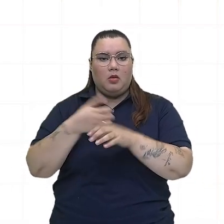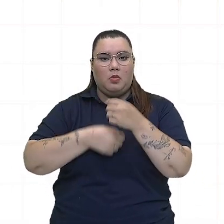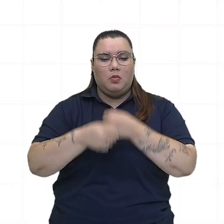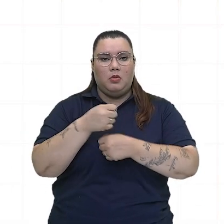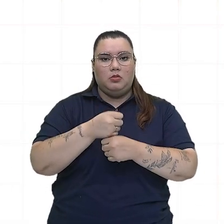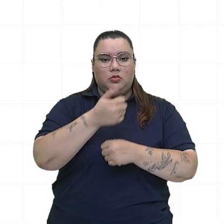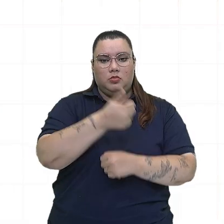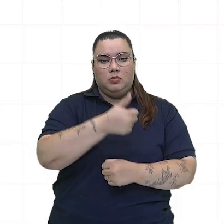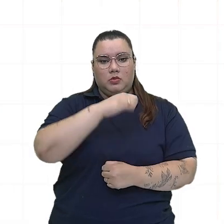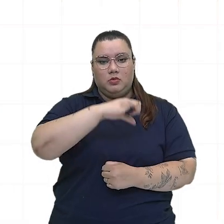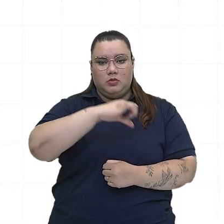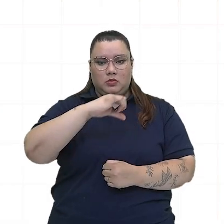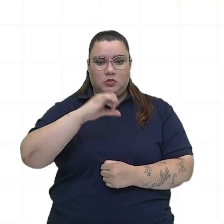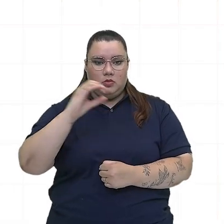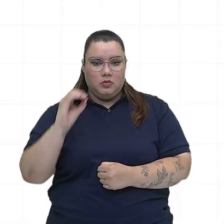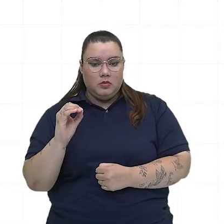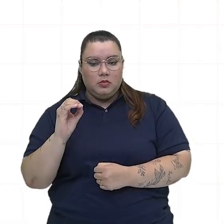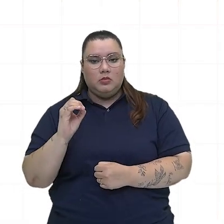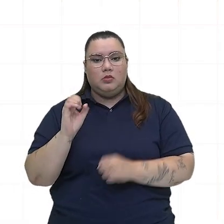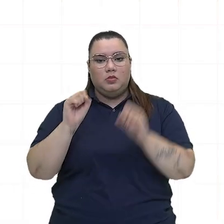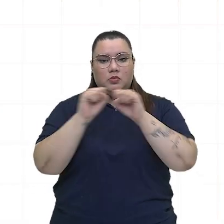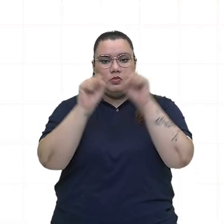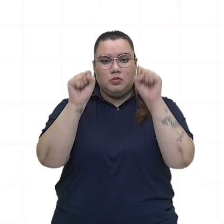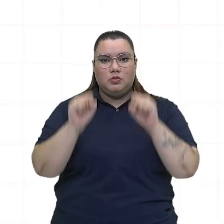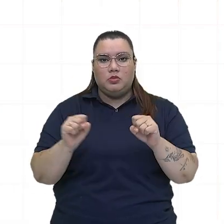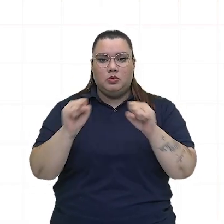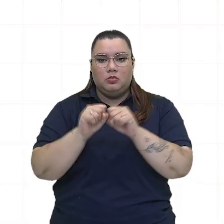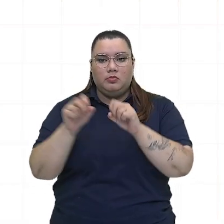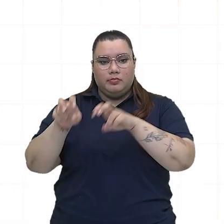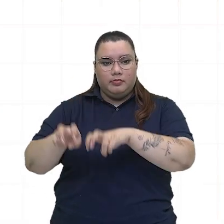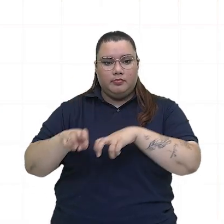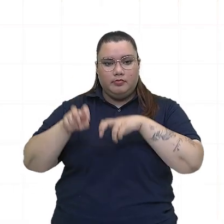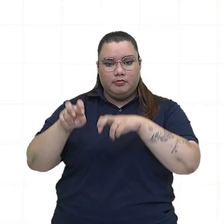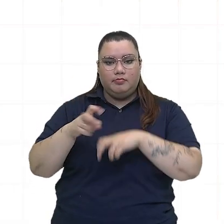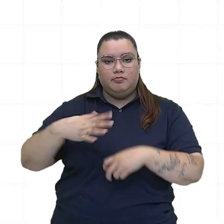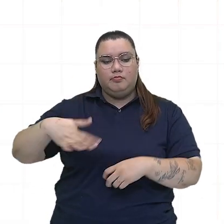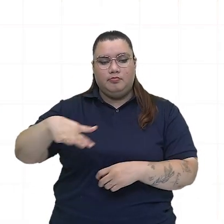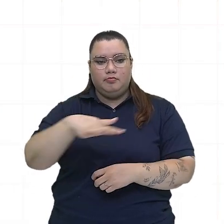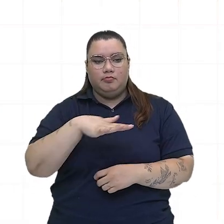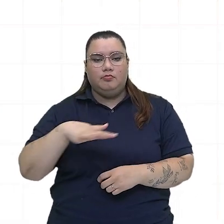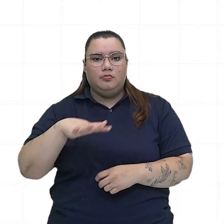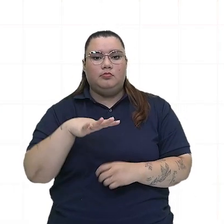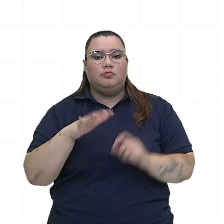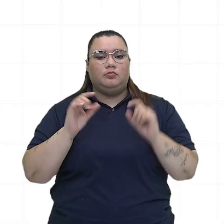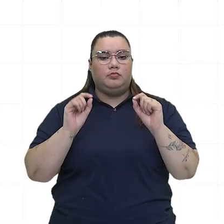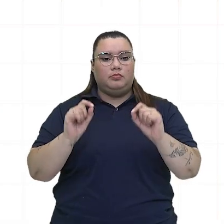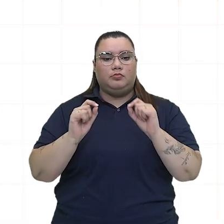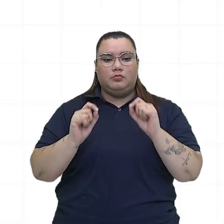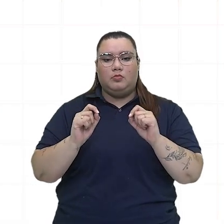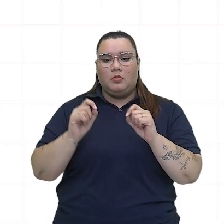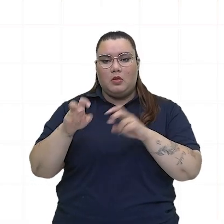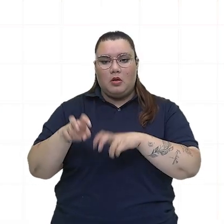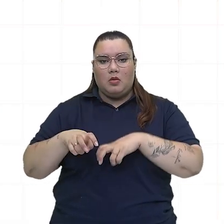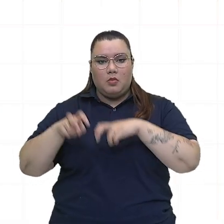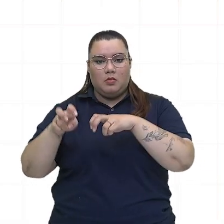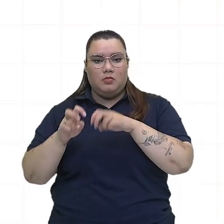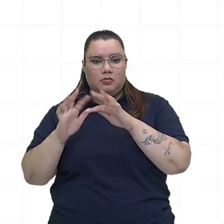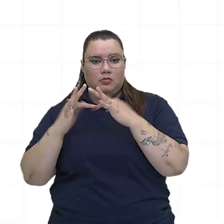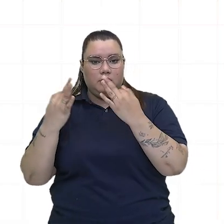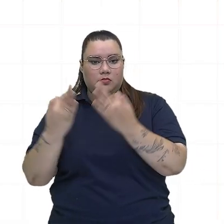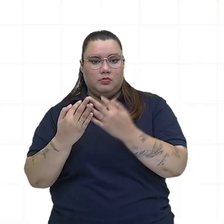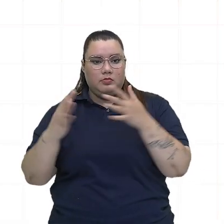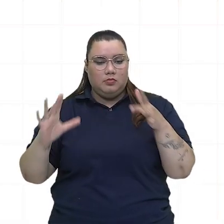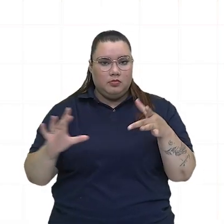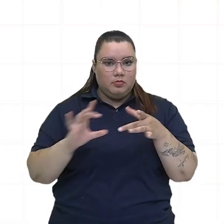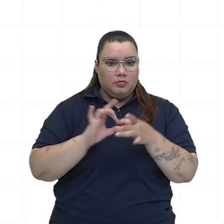de 1990, o sistema agropecuário, né, e aí nós temos aí a agricultura familiar